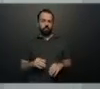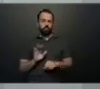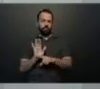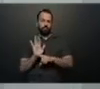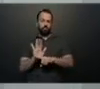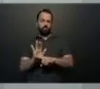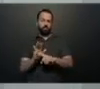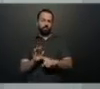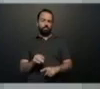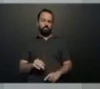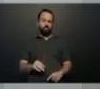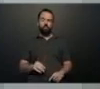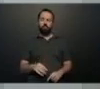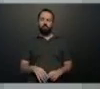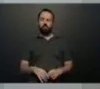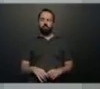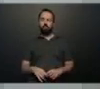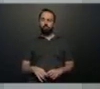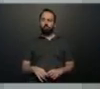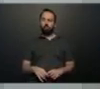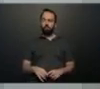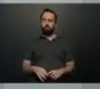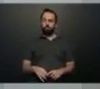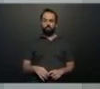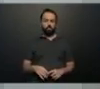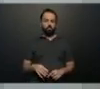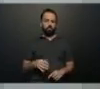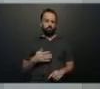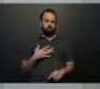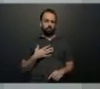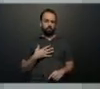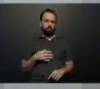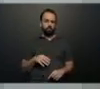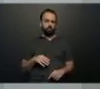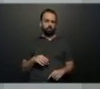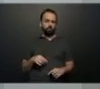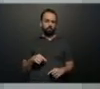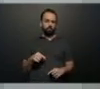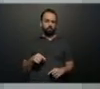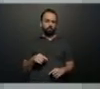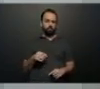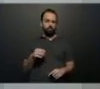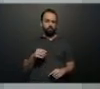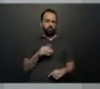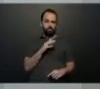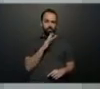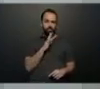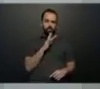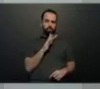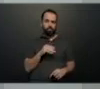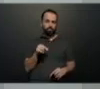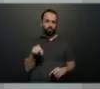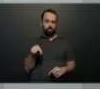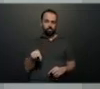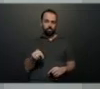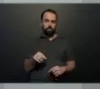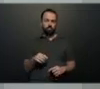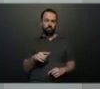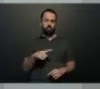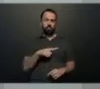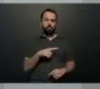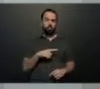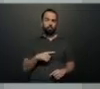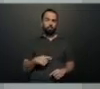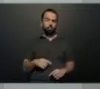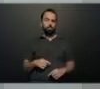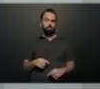aterro sanitário. Eu tenho conhecimento que na cidade de Barretos, né, existe uma coleta seletiva.